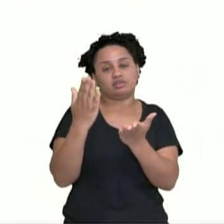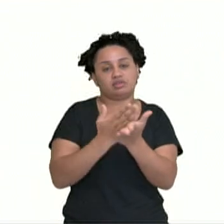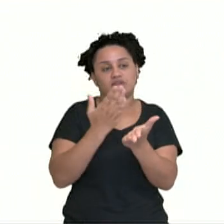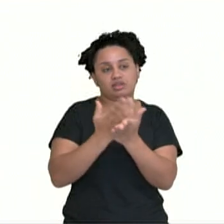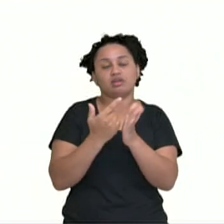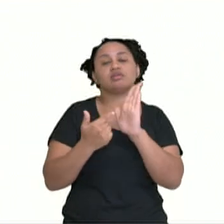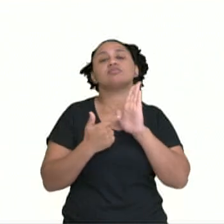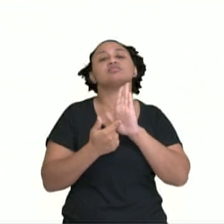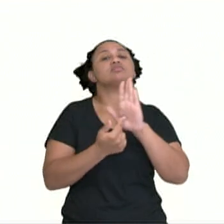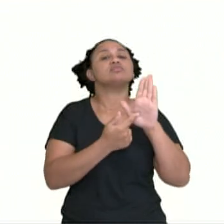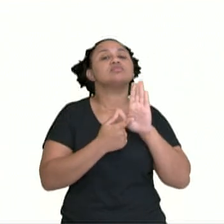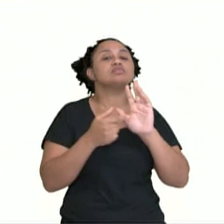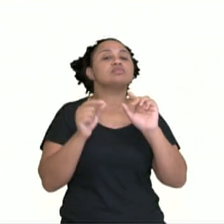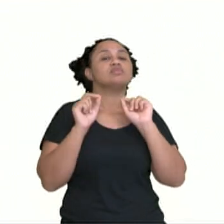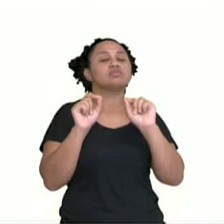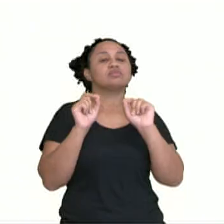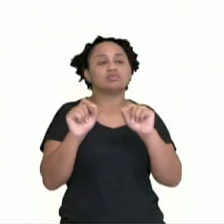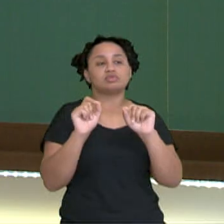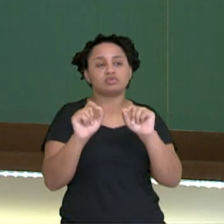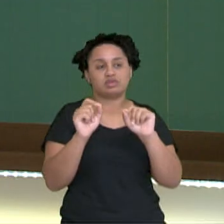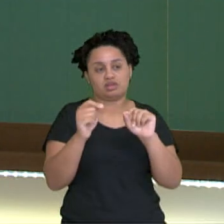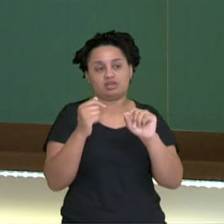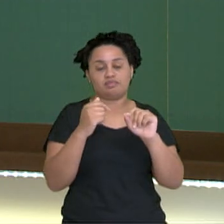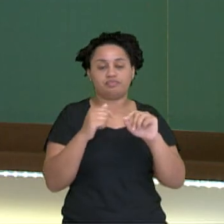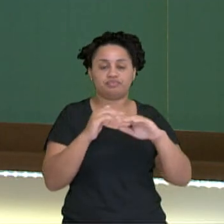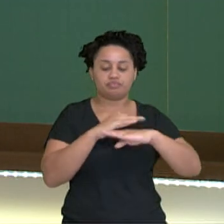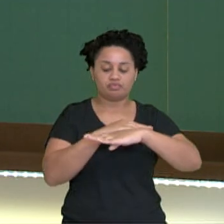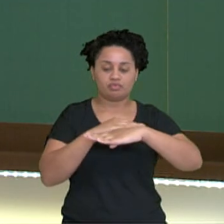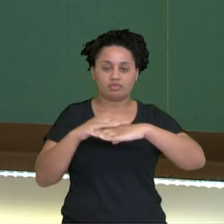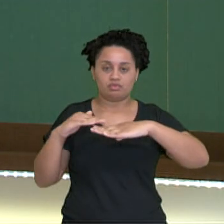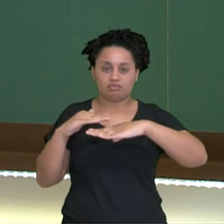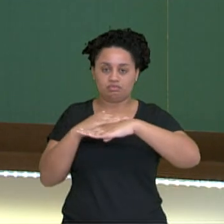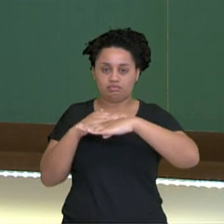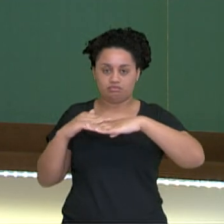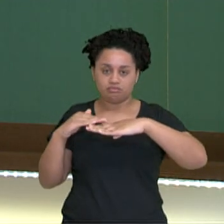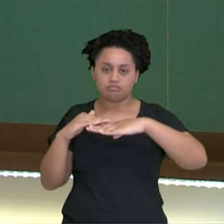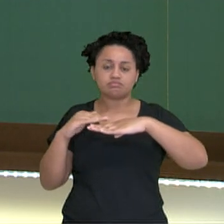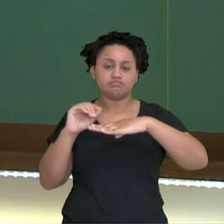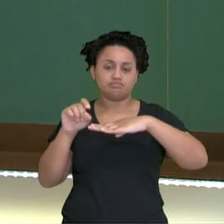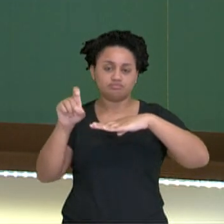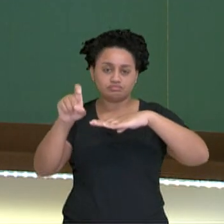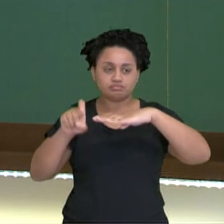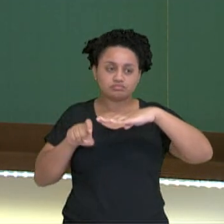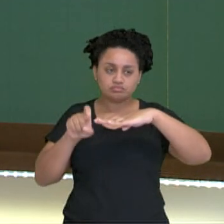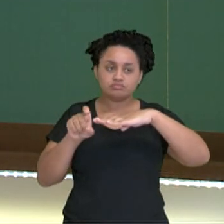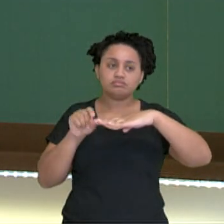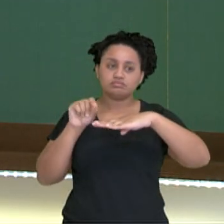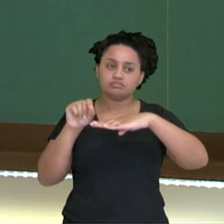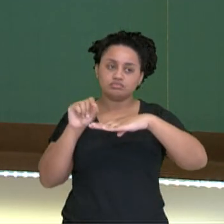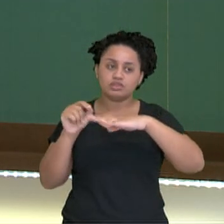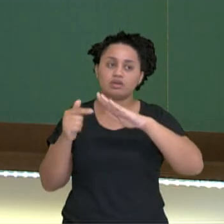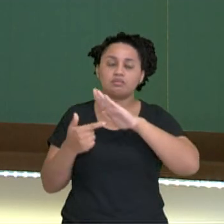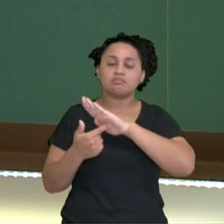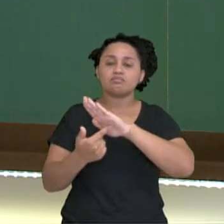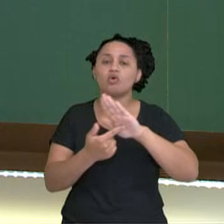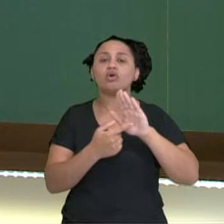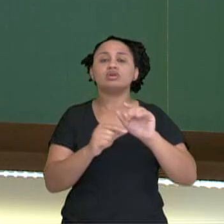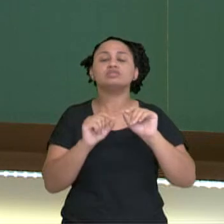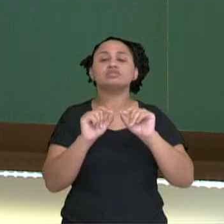está mostrando aqui nesse nosso gráfico? No eixo horizontal, que seria o nosso eixo X,